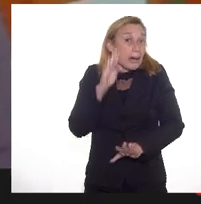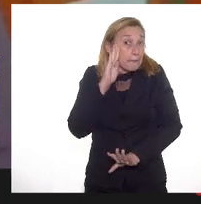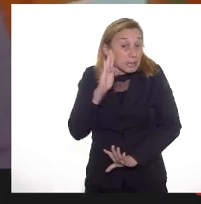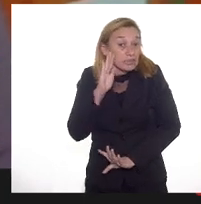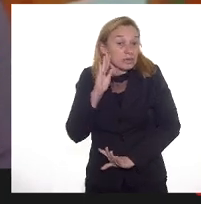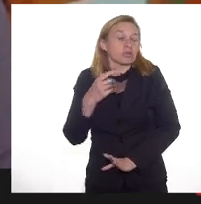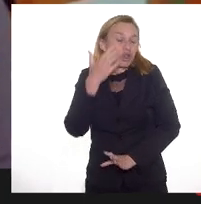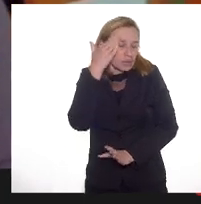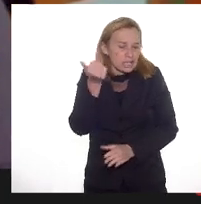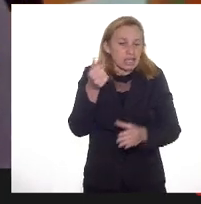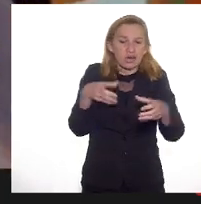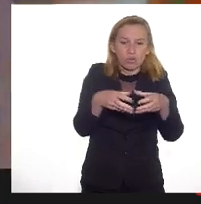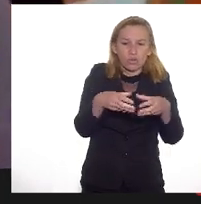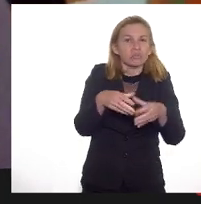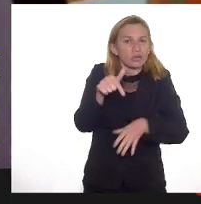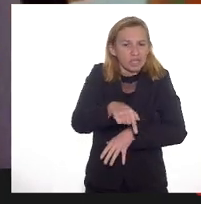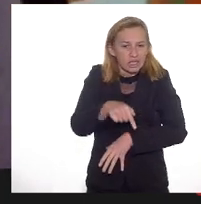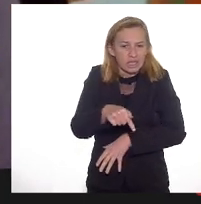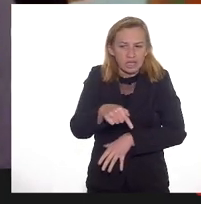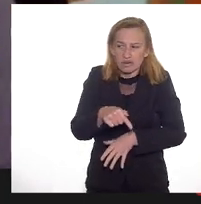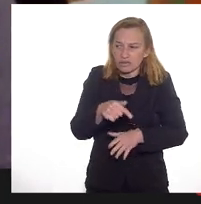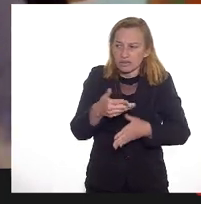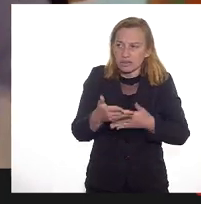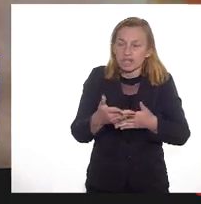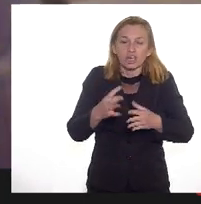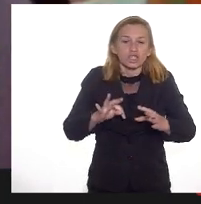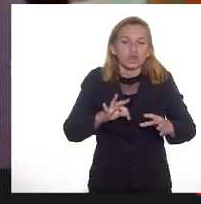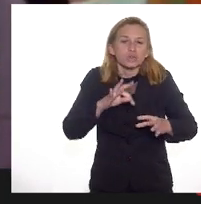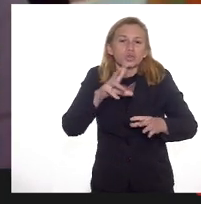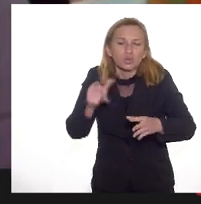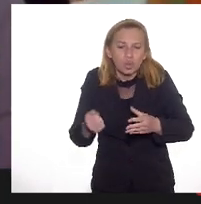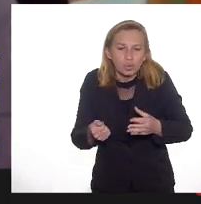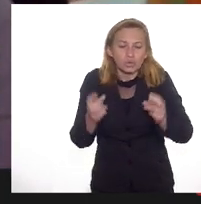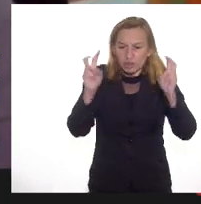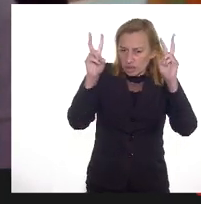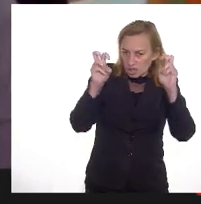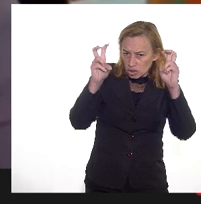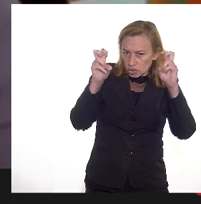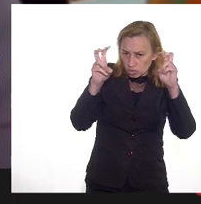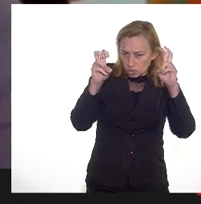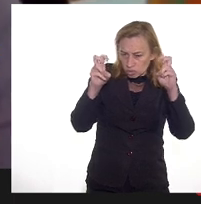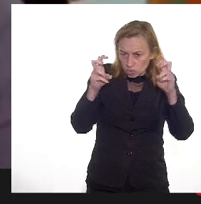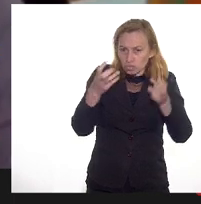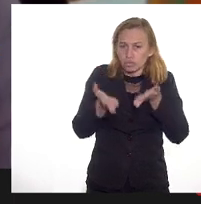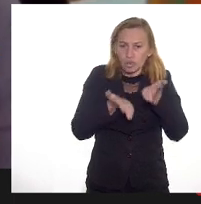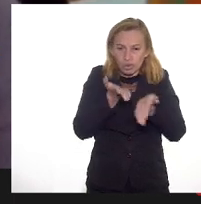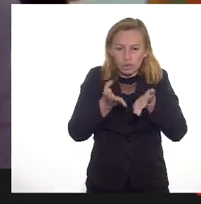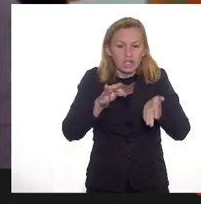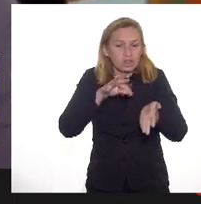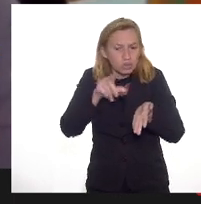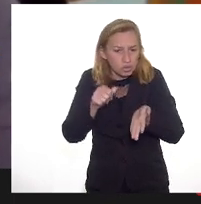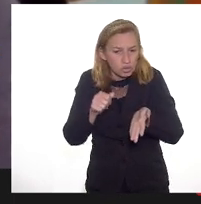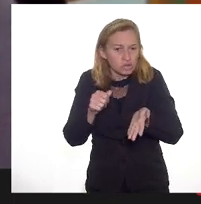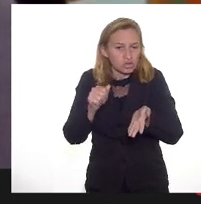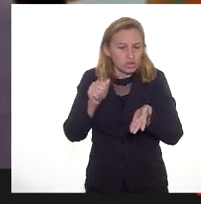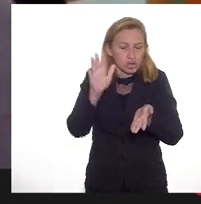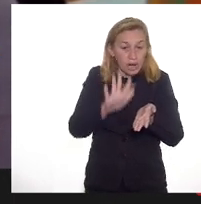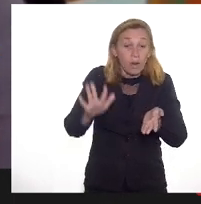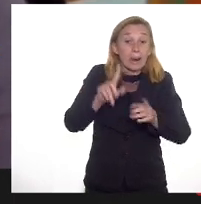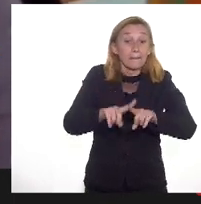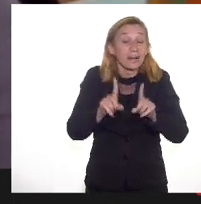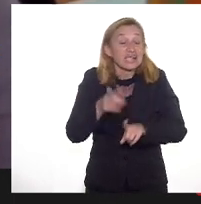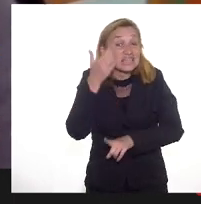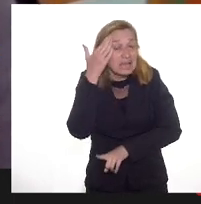essa comissão aqui vai tratar de todas as matizes, o preconceito geral, como bem colocou a nossa presidente, mas a gente sabe que